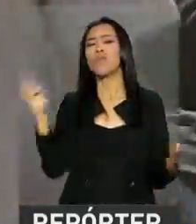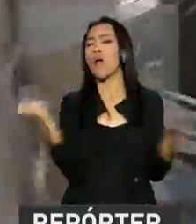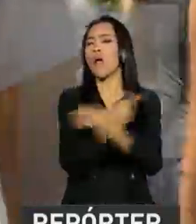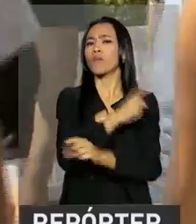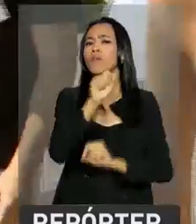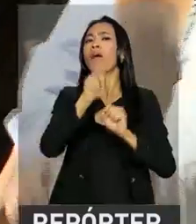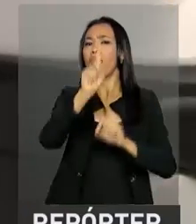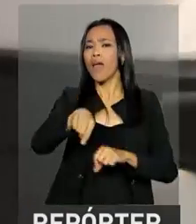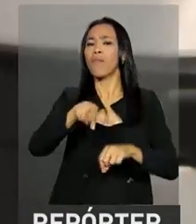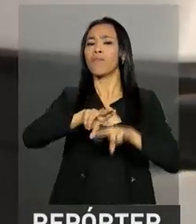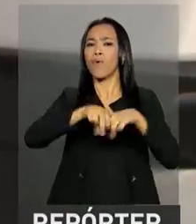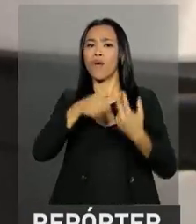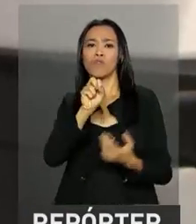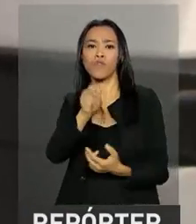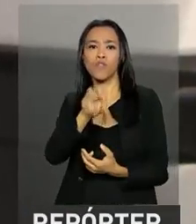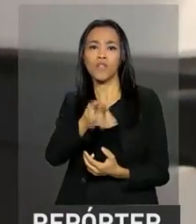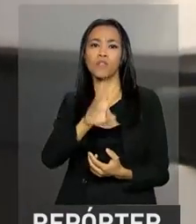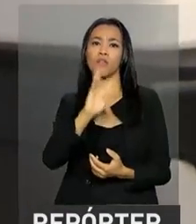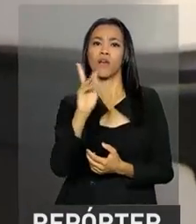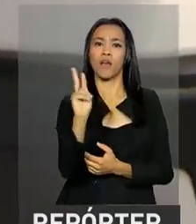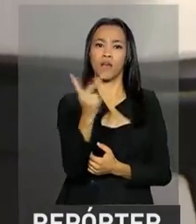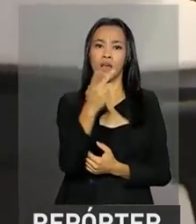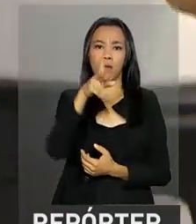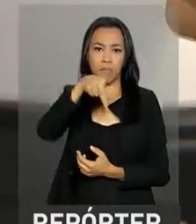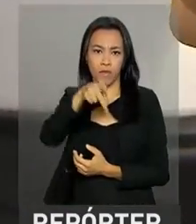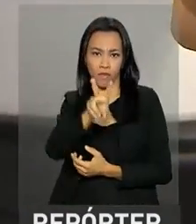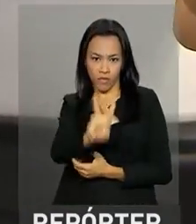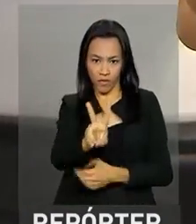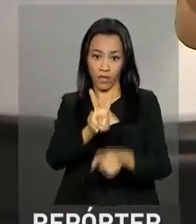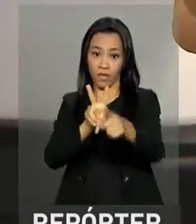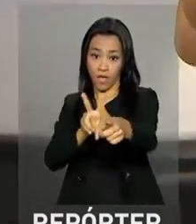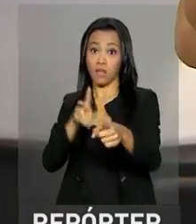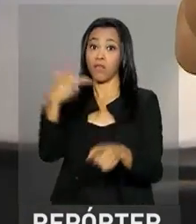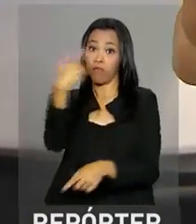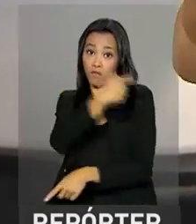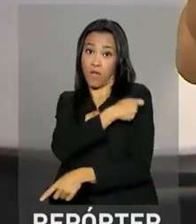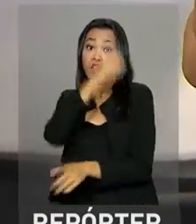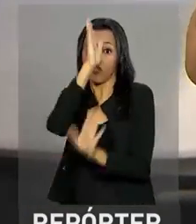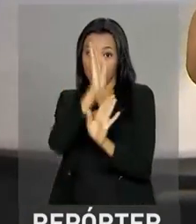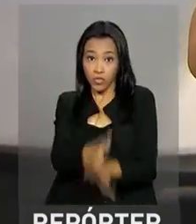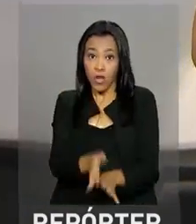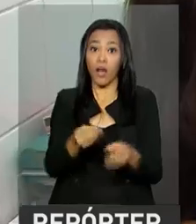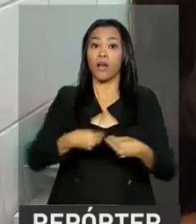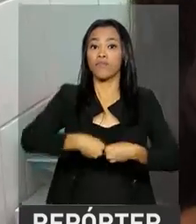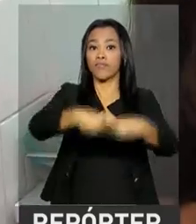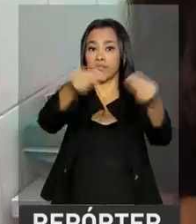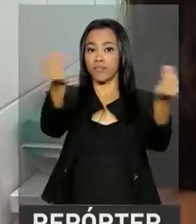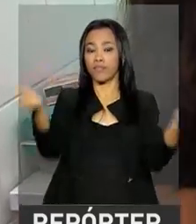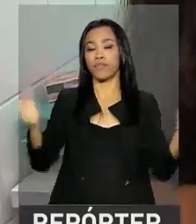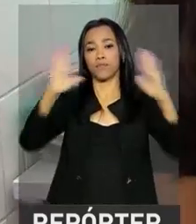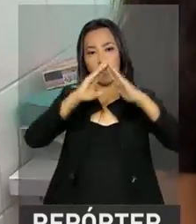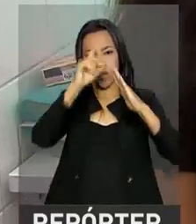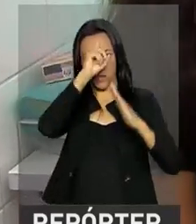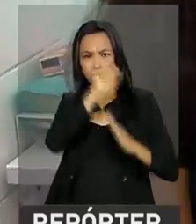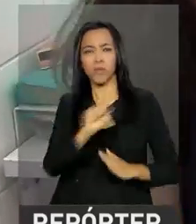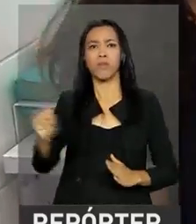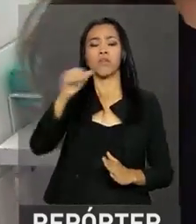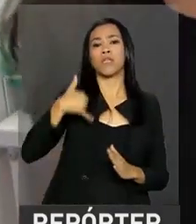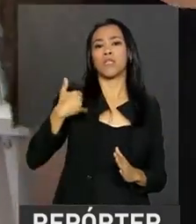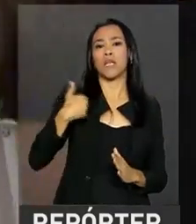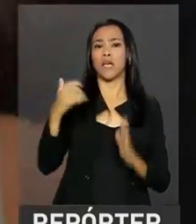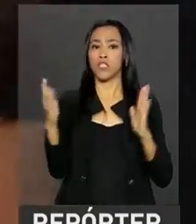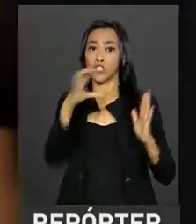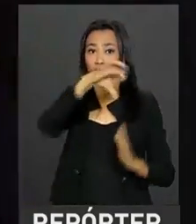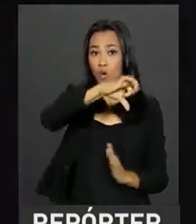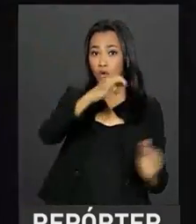o vírus HPV a vacina contra o vírus está disponível no Sistema Único de Saúde para meninas de 9 a 14